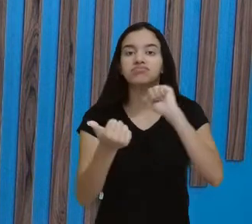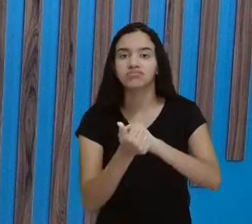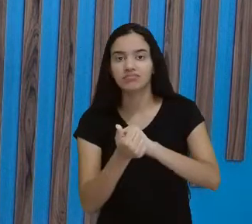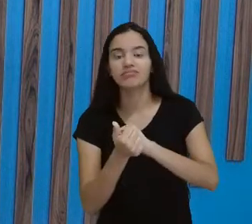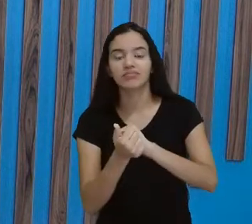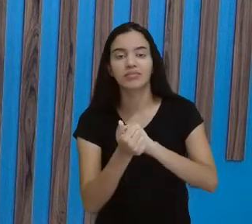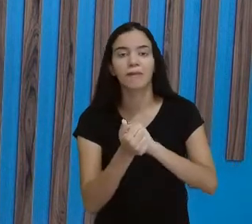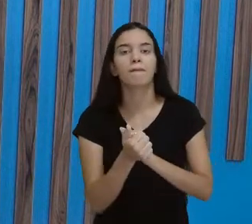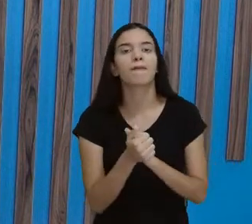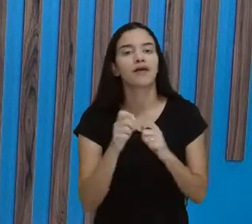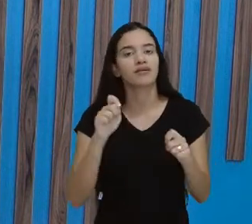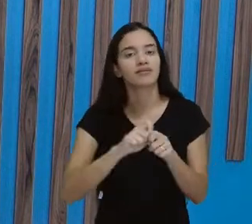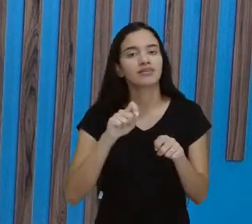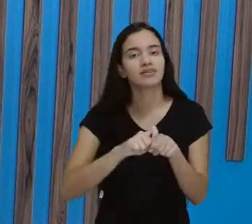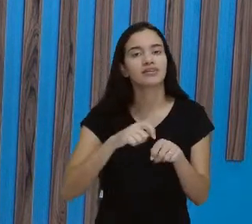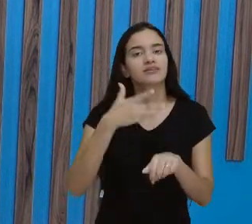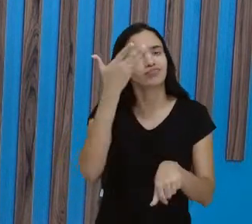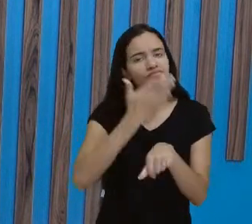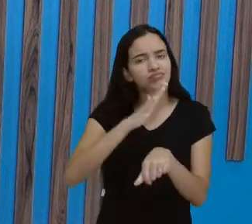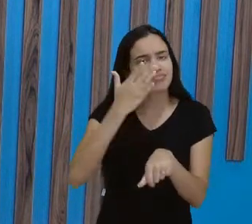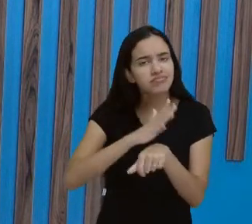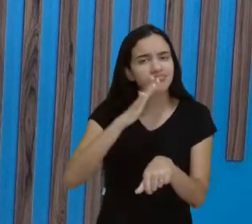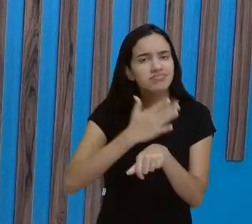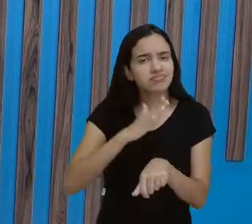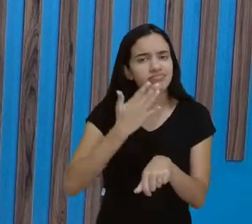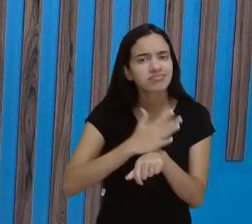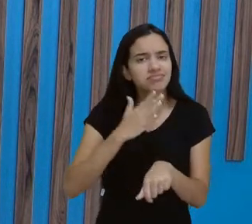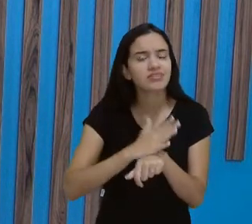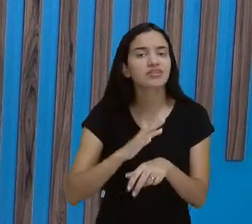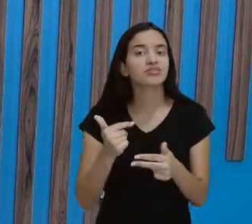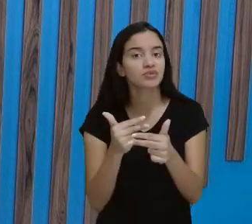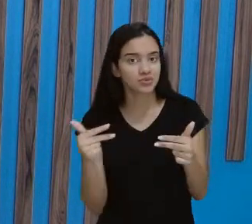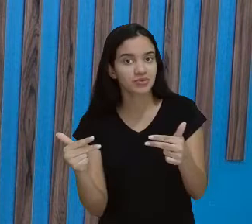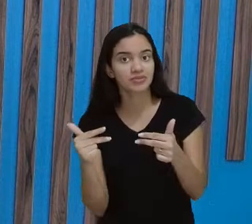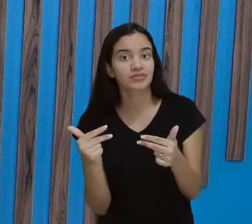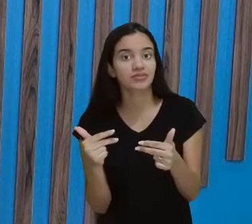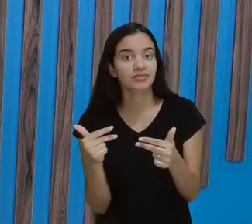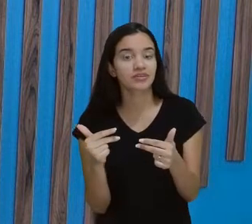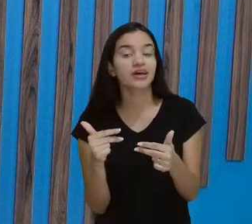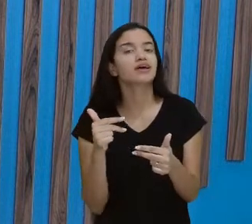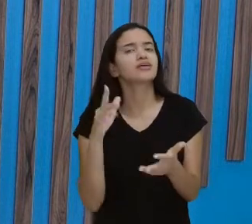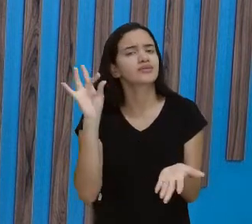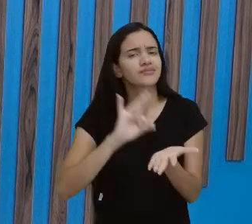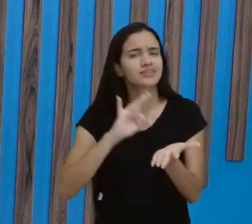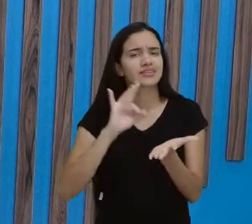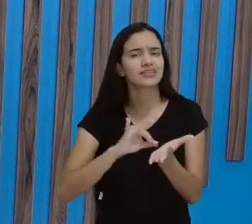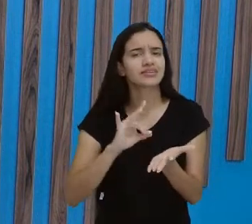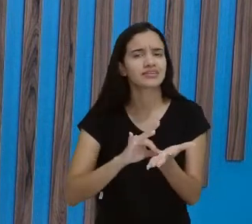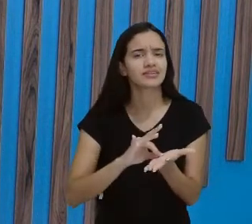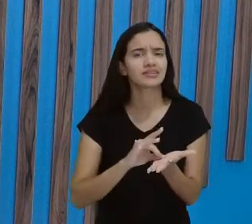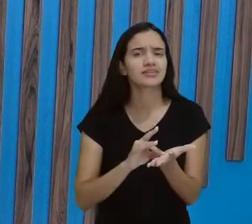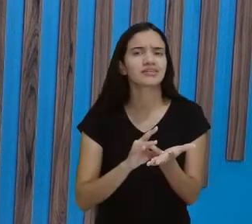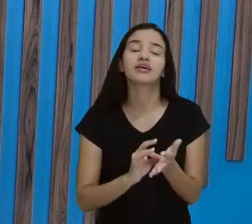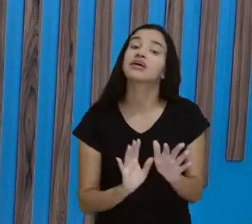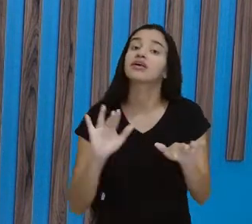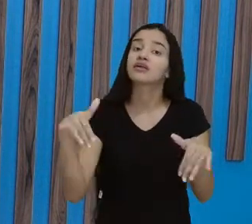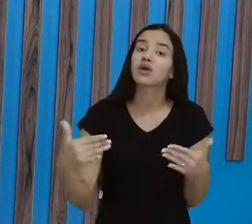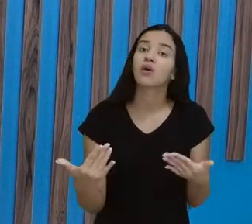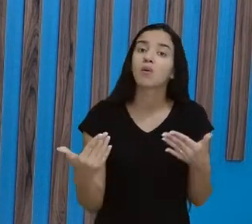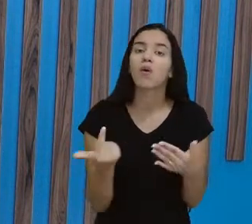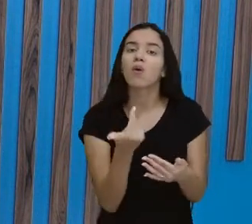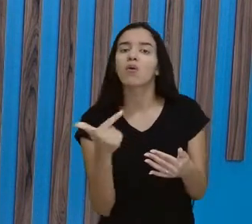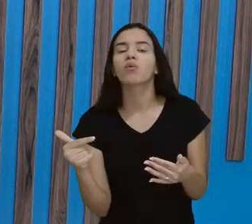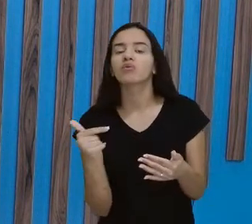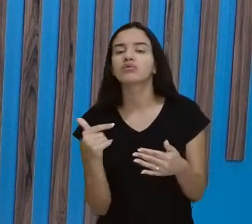poder fazer os seus ensaios, né, para fazer as suas coreografias. Não é verdade? Verdade. Então, outro